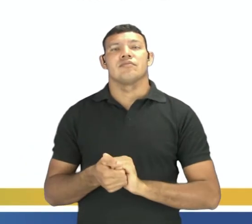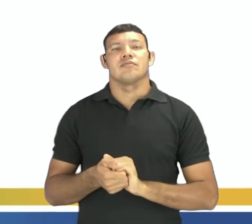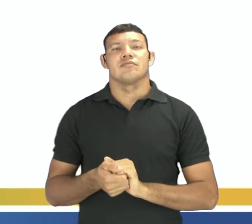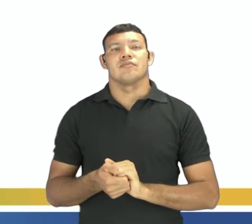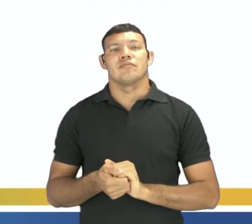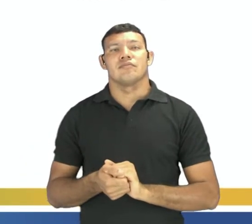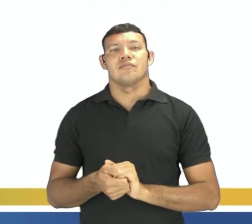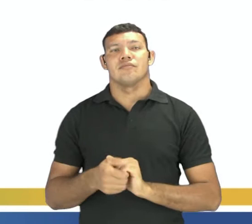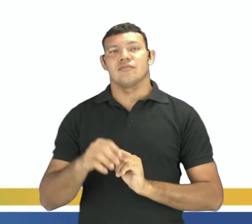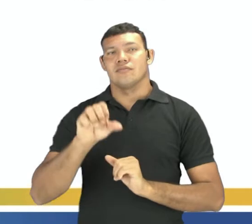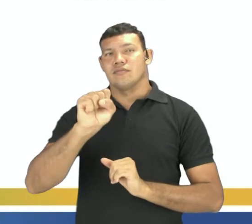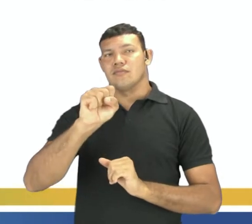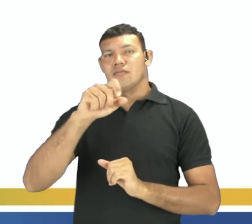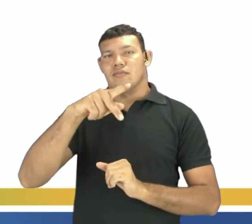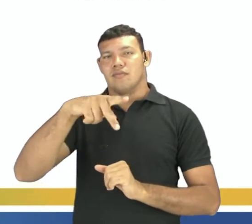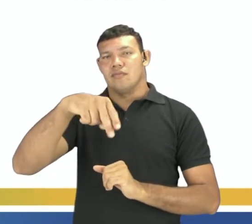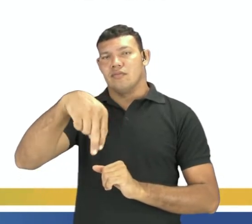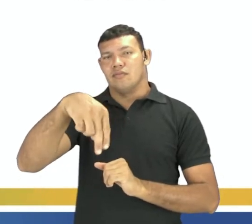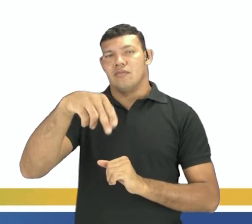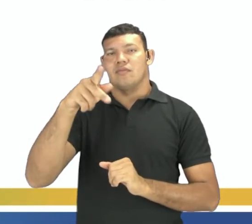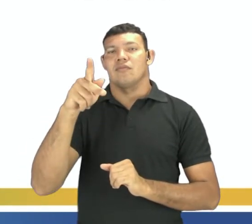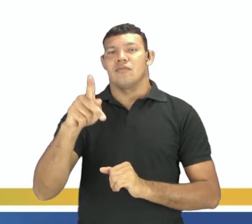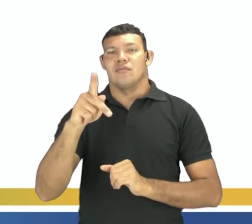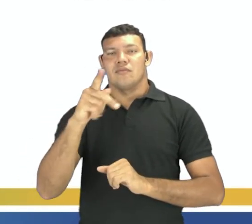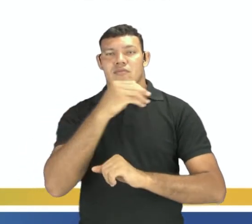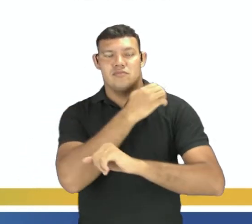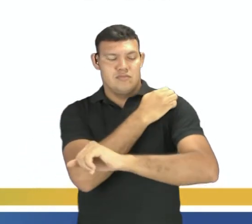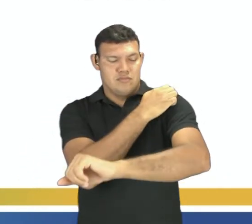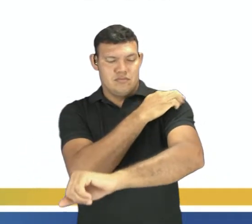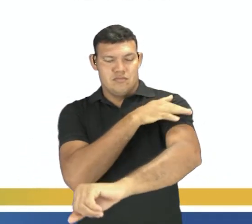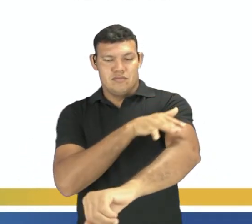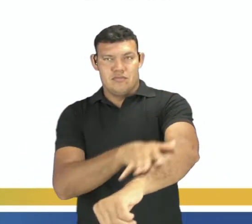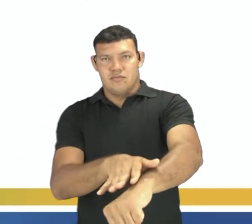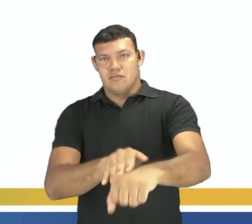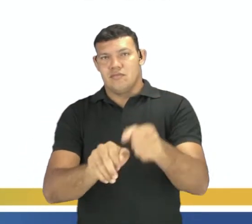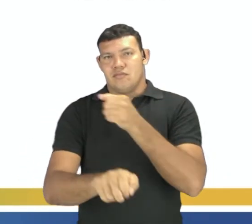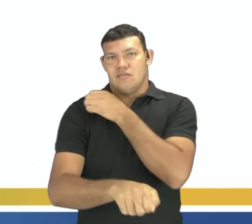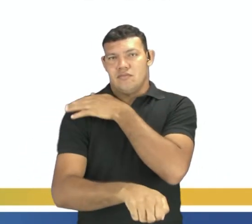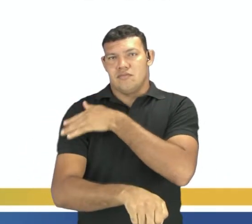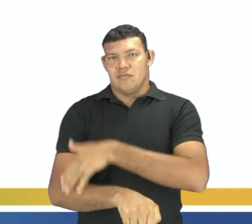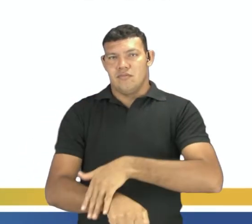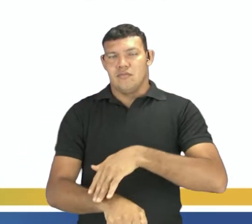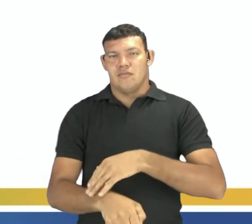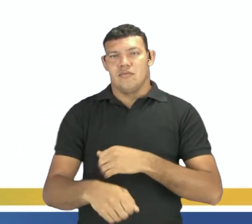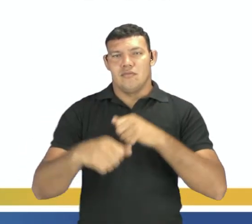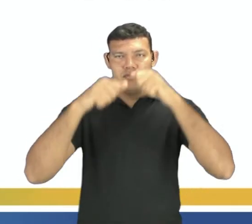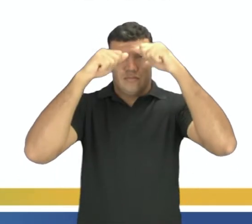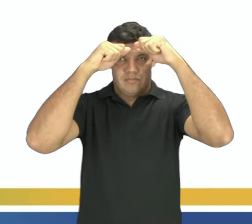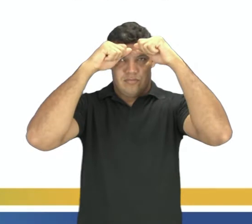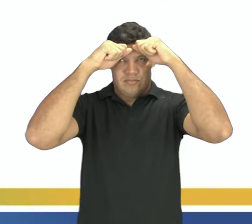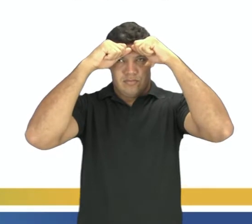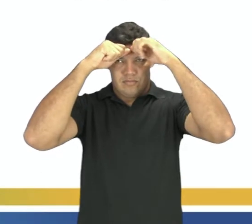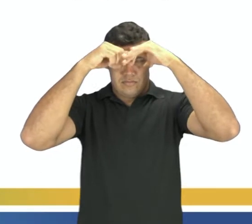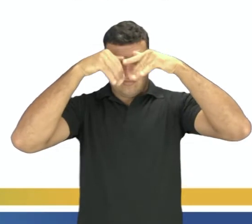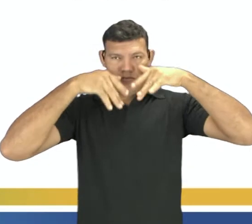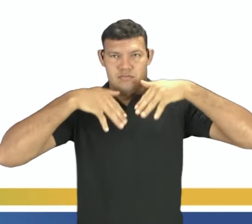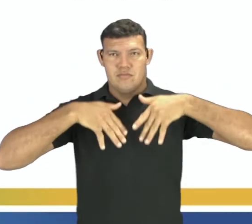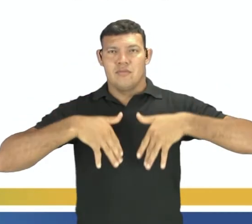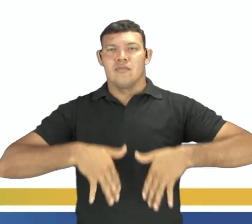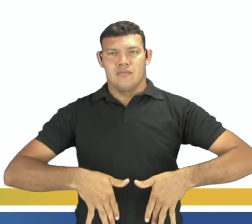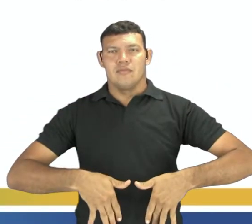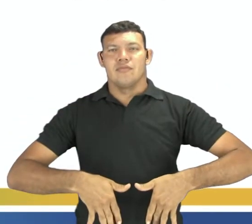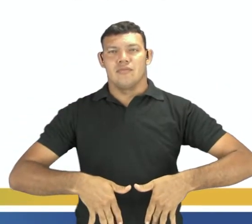nervoso periférico, ele é formado pelos nervos e os gânglios nervosos. Ambos esses sistemas, eles são formados